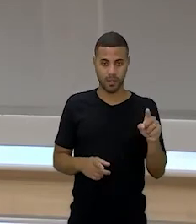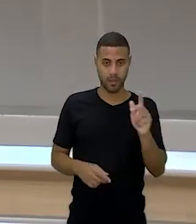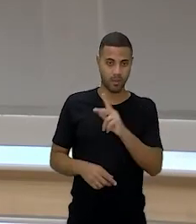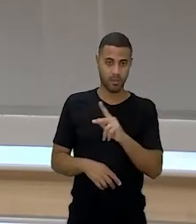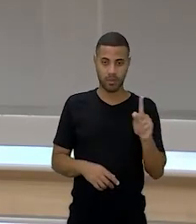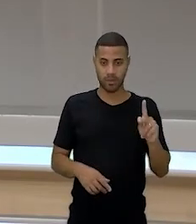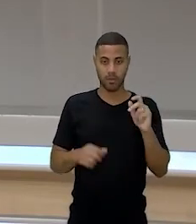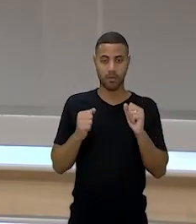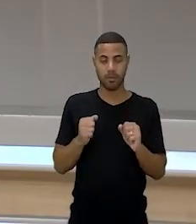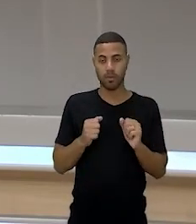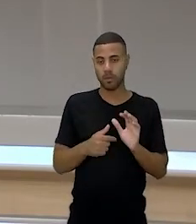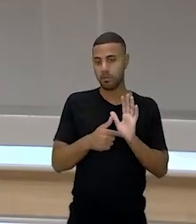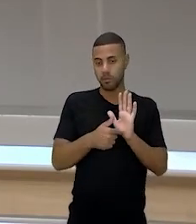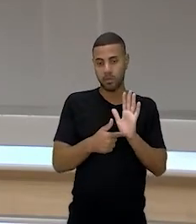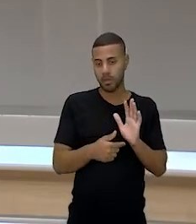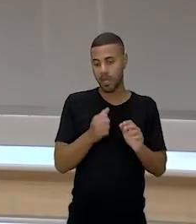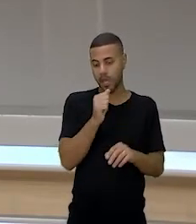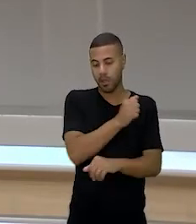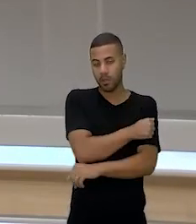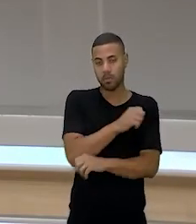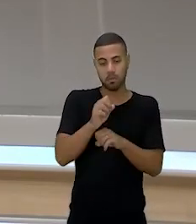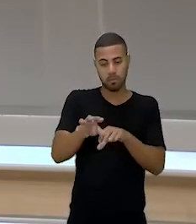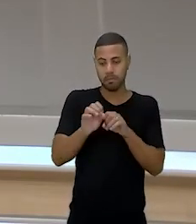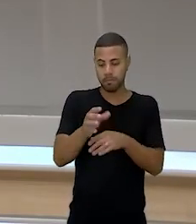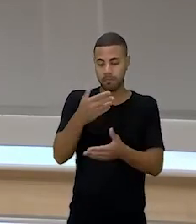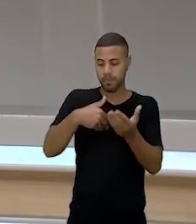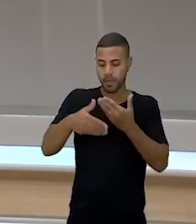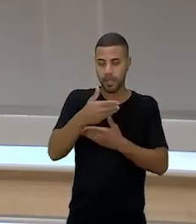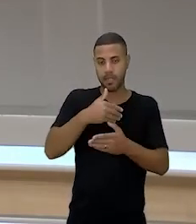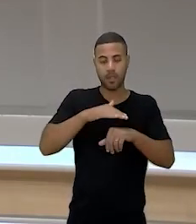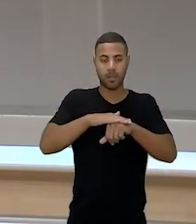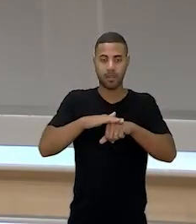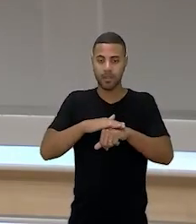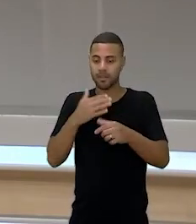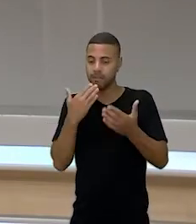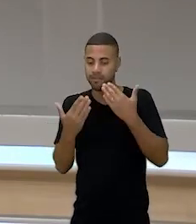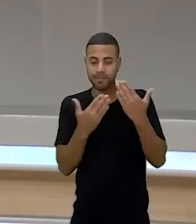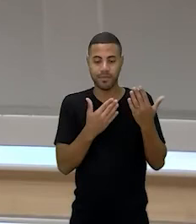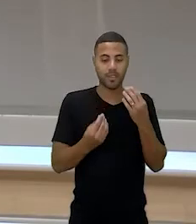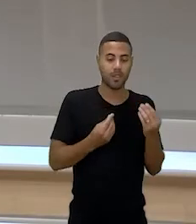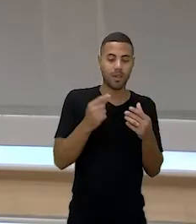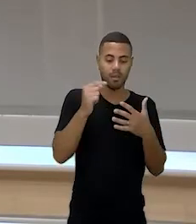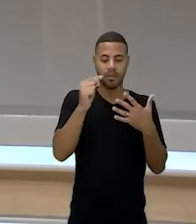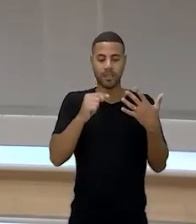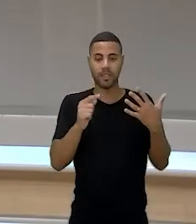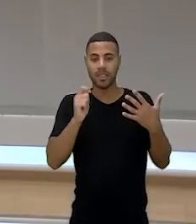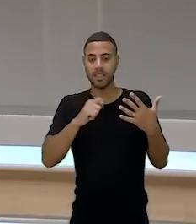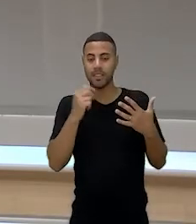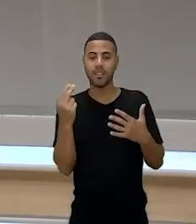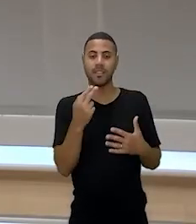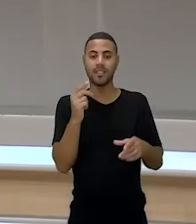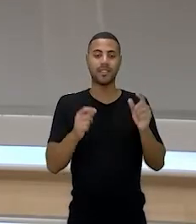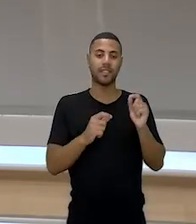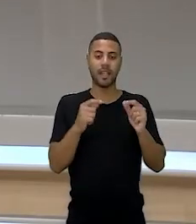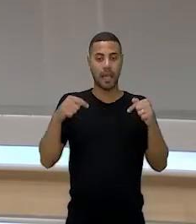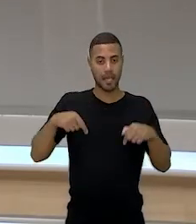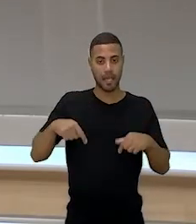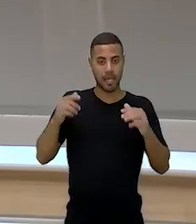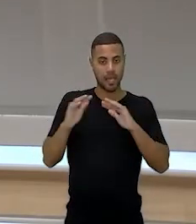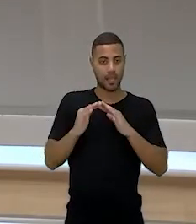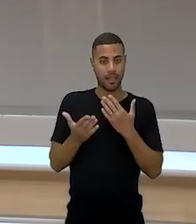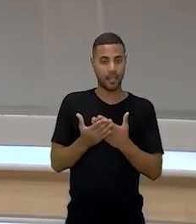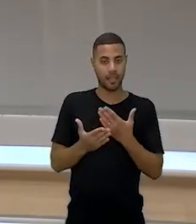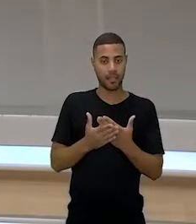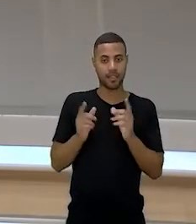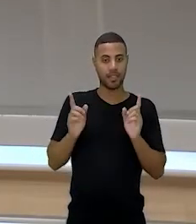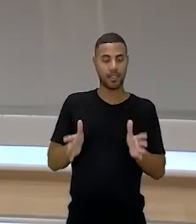estar abordando com o seu estudante e aí mostrando para ele as outras utilidades do calcário. Especificamente, na nossa aula de hoje, a gente